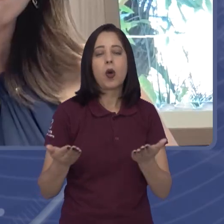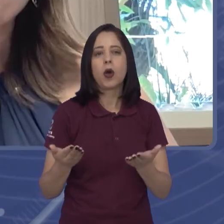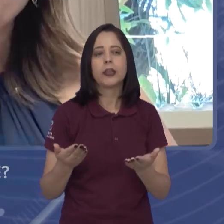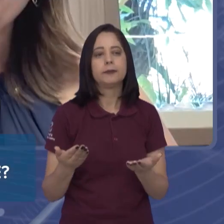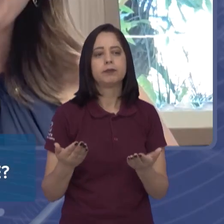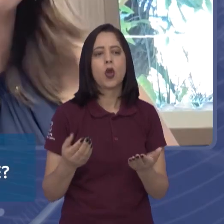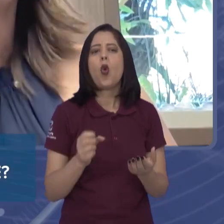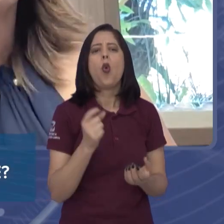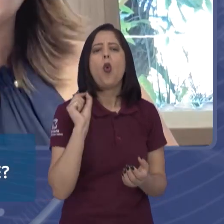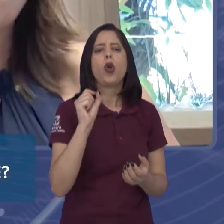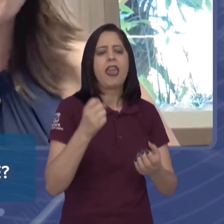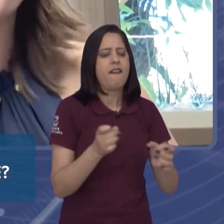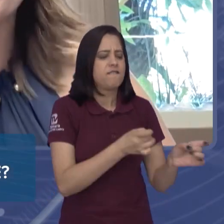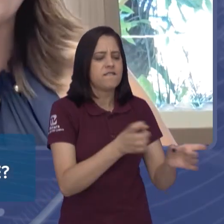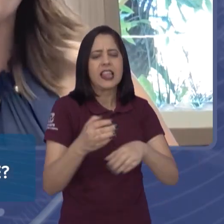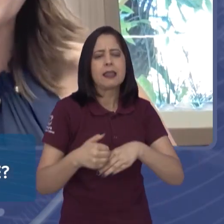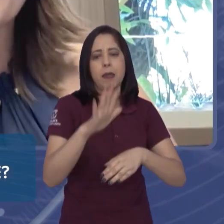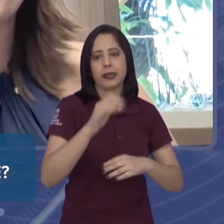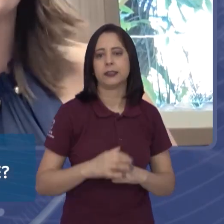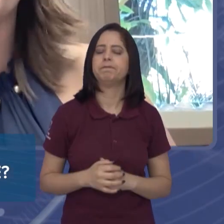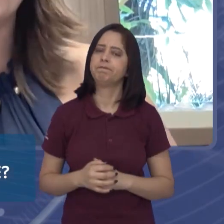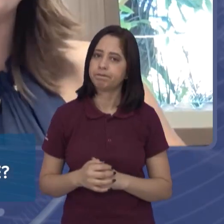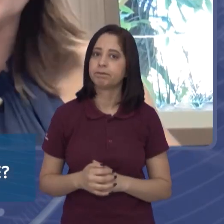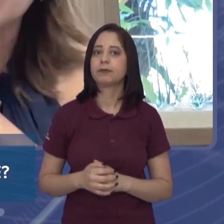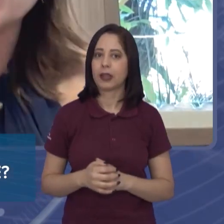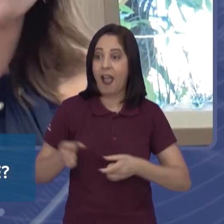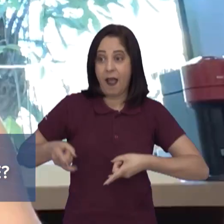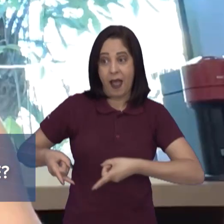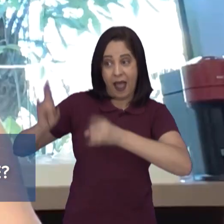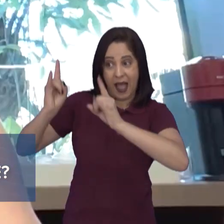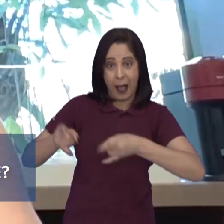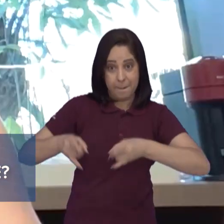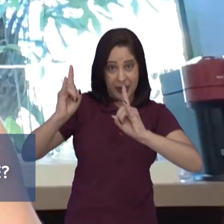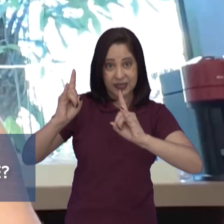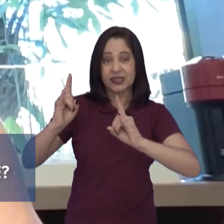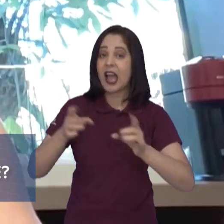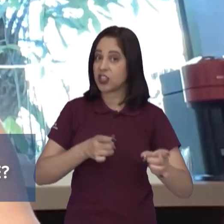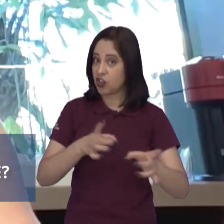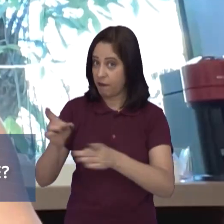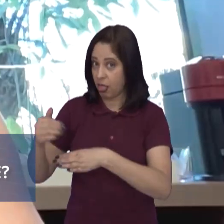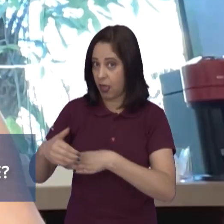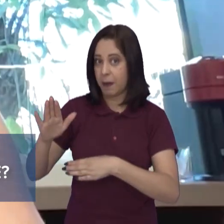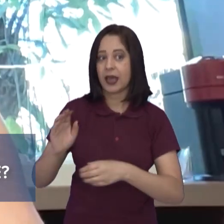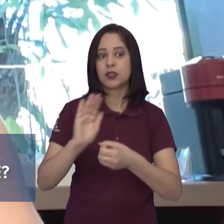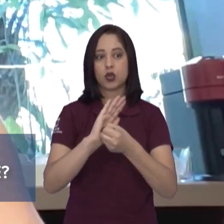de uma maneira geral? De uma maneira geral, mais apartamentos aqui na região da Vila Ema, Vila